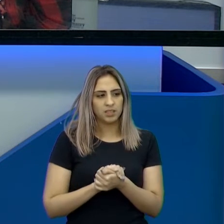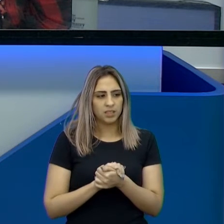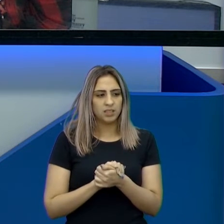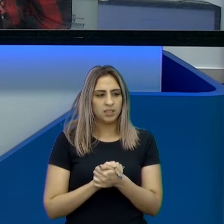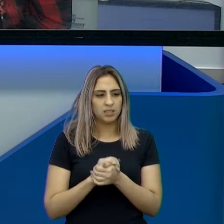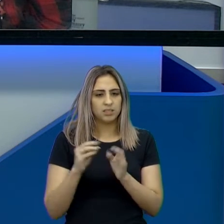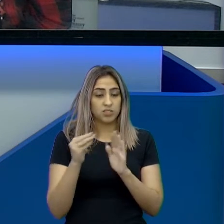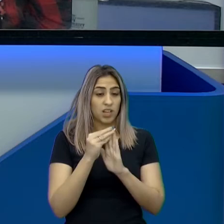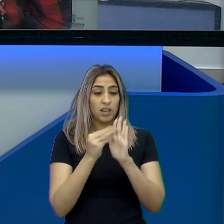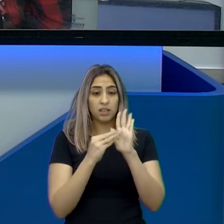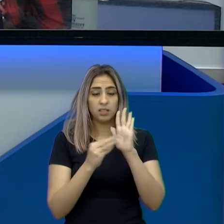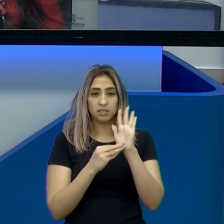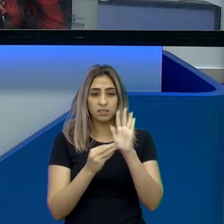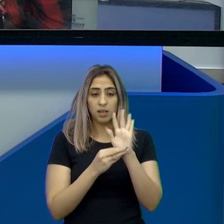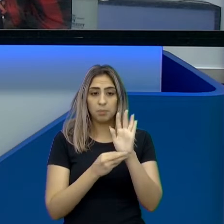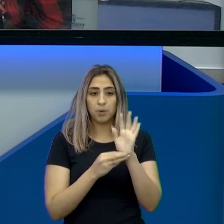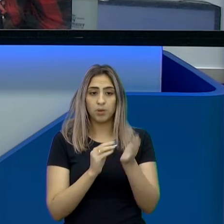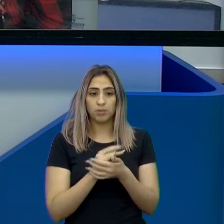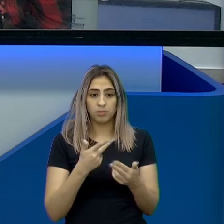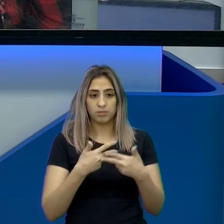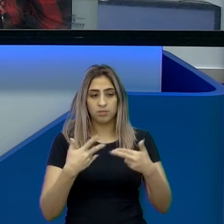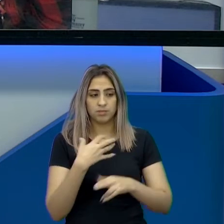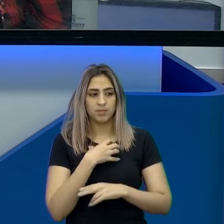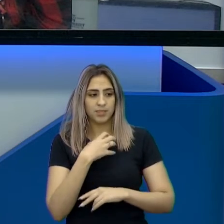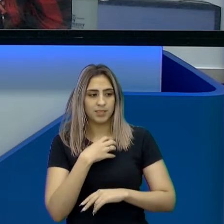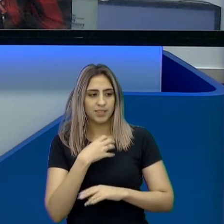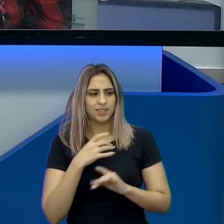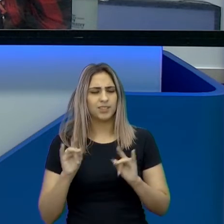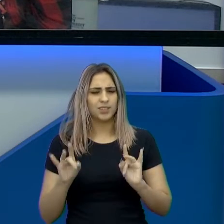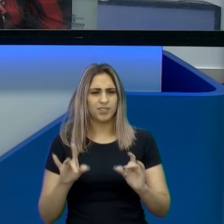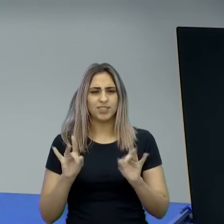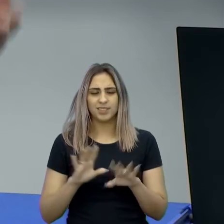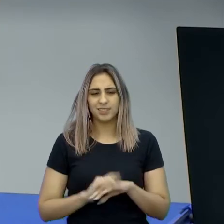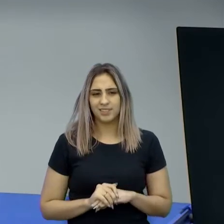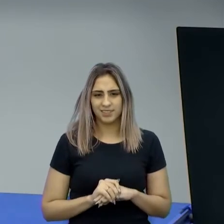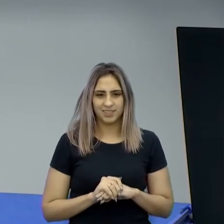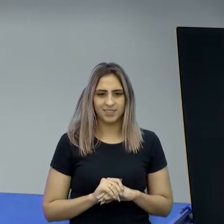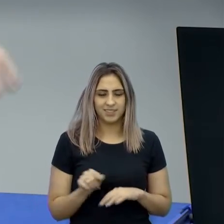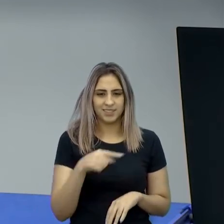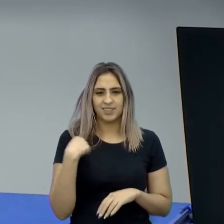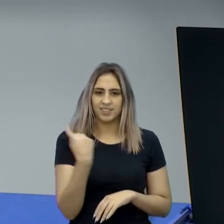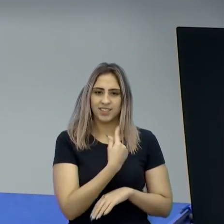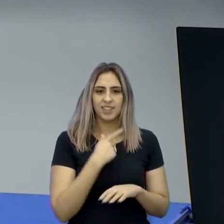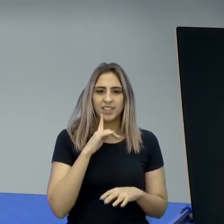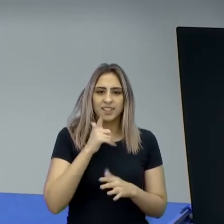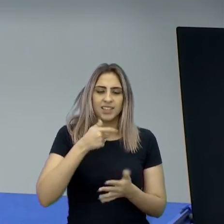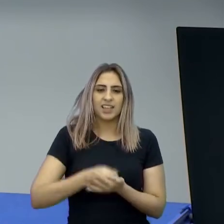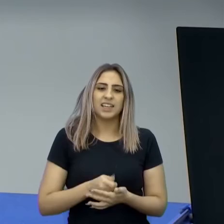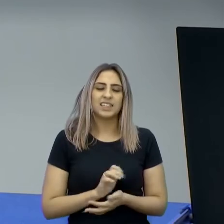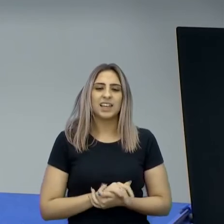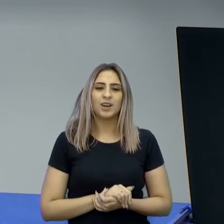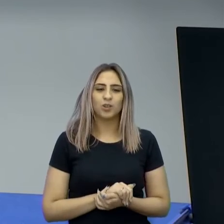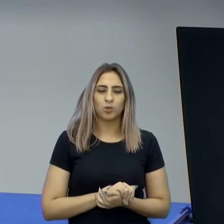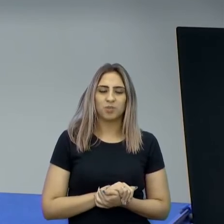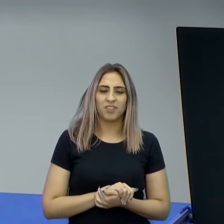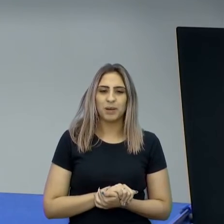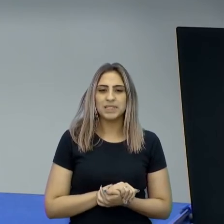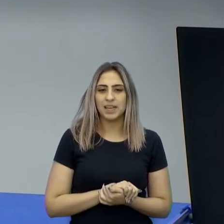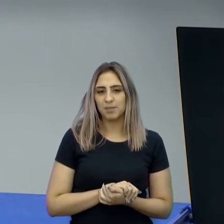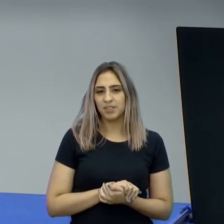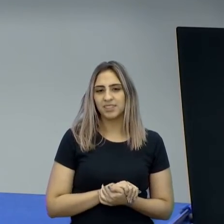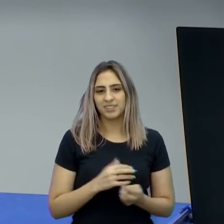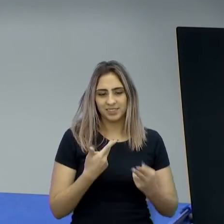escola. E essa forma nova tem a ver, inclusive, com a gente tomar as rédeas do nosso conhecimento, né?